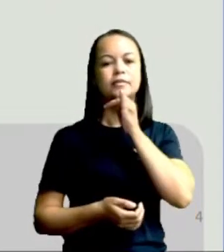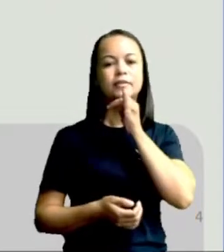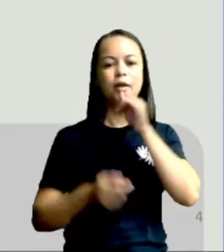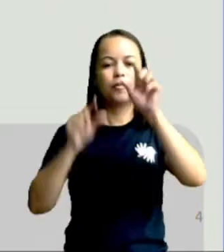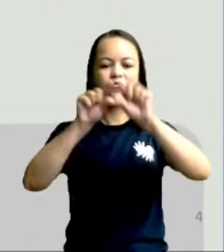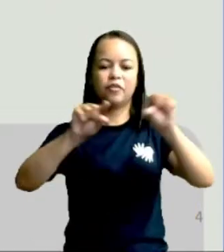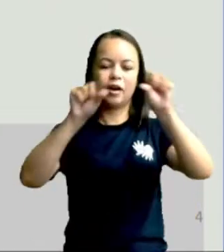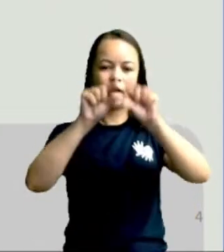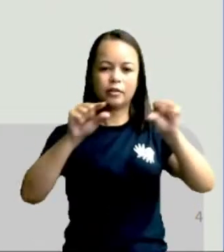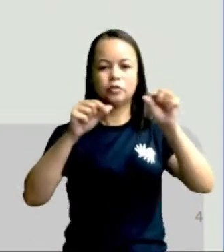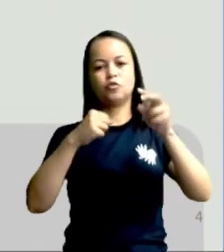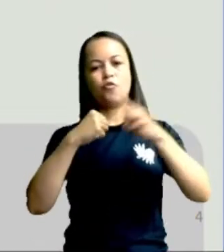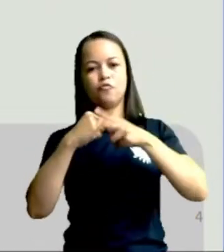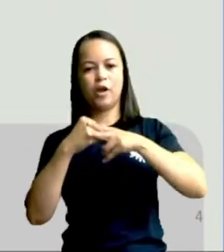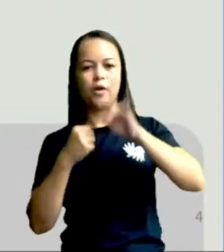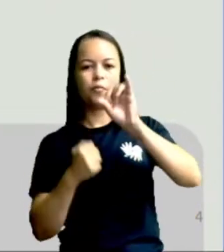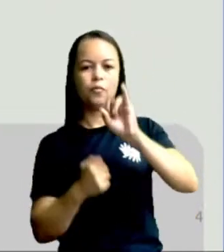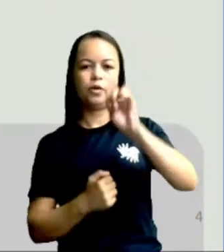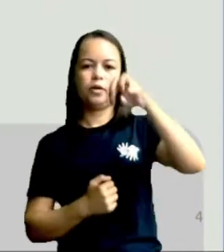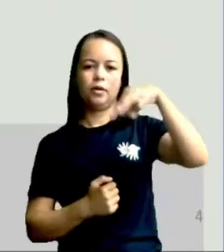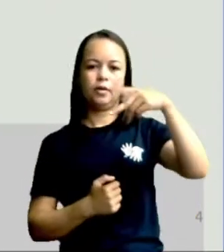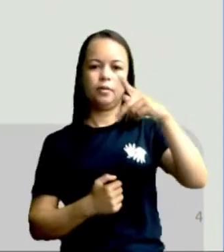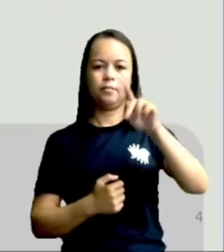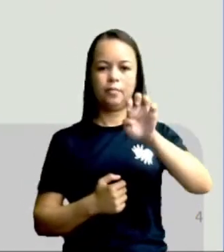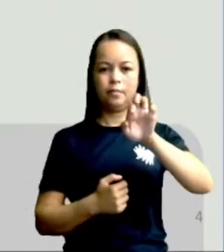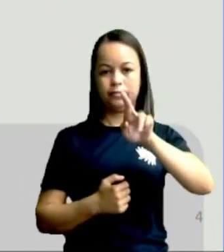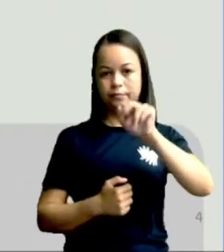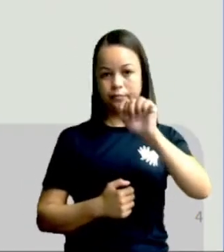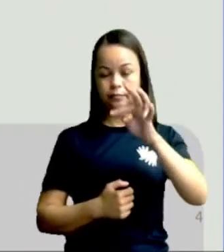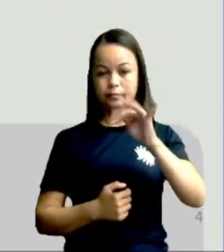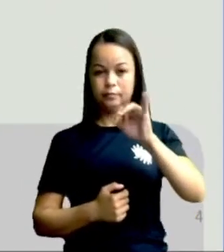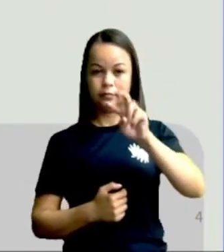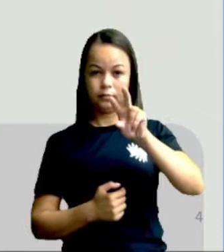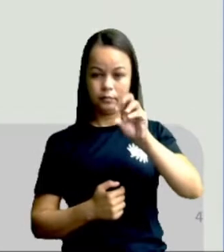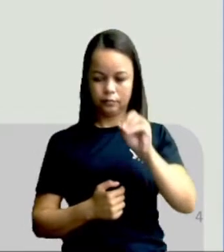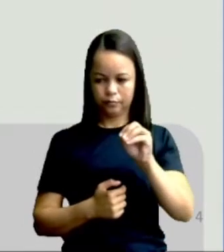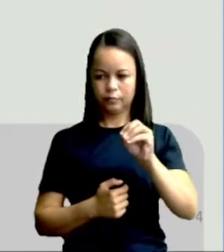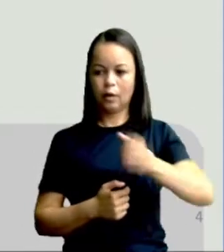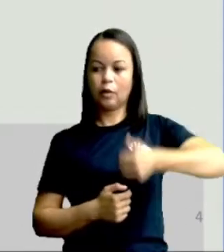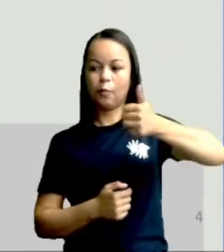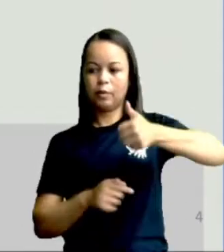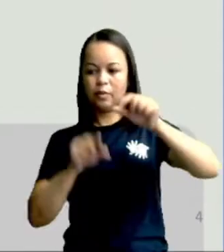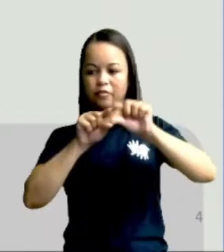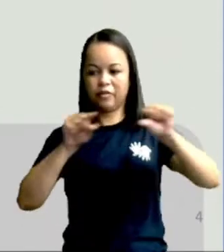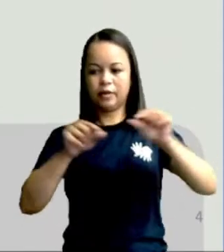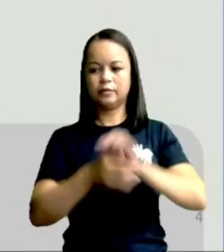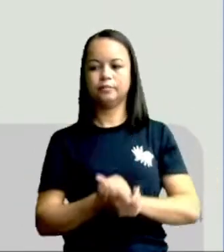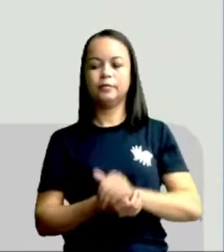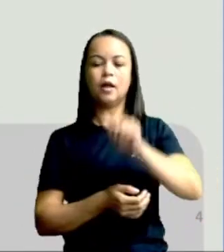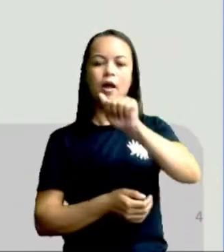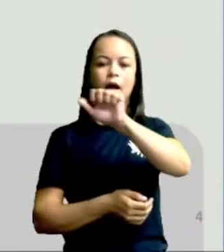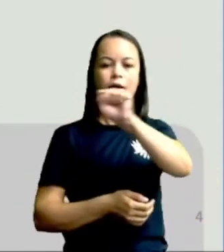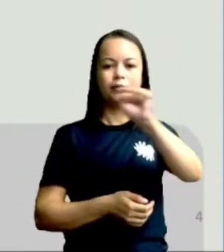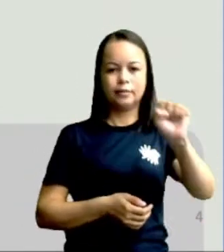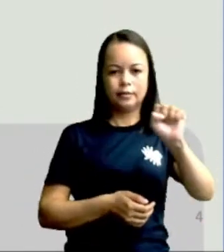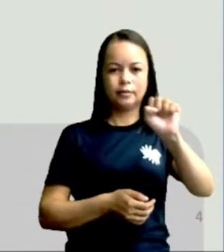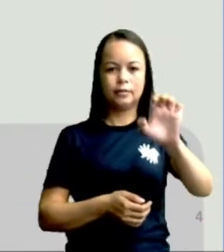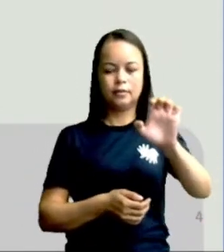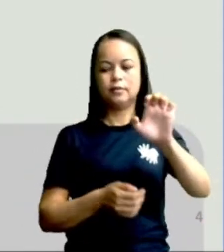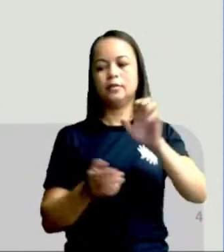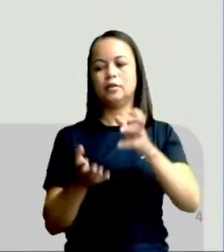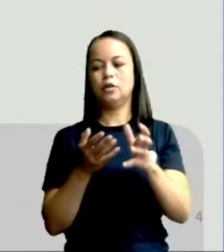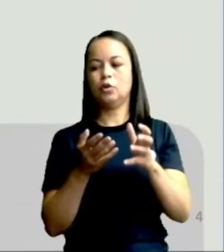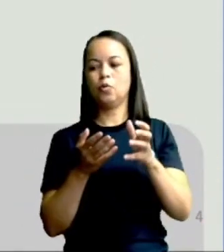verbos imperativos. Vê só a primeira frase. Asse um bolo de frutas e morangos, amoras e